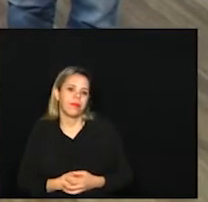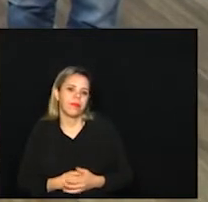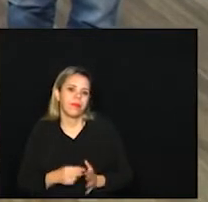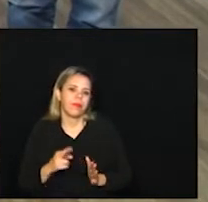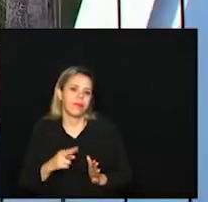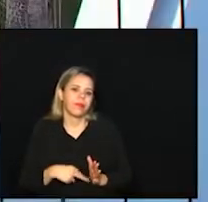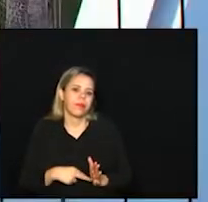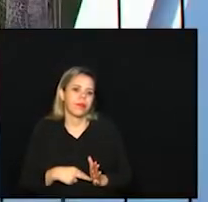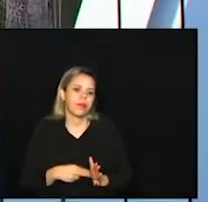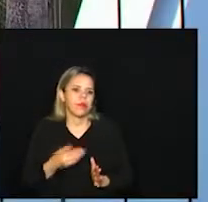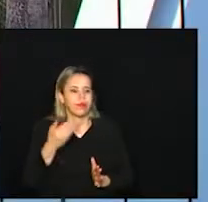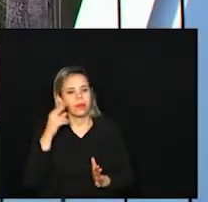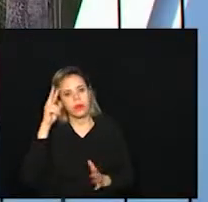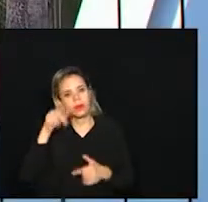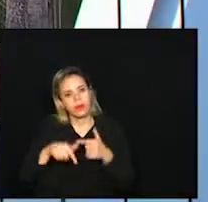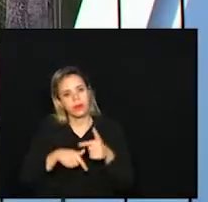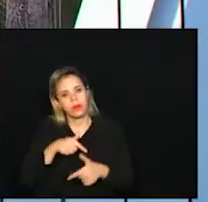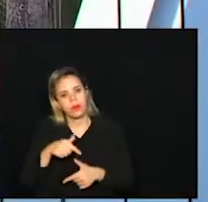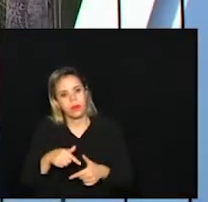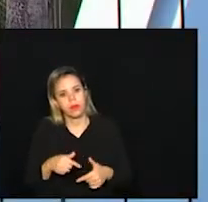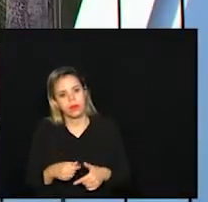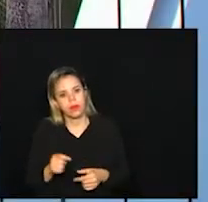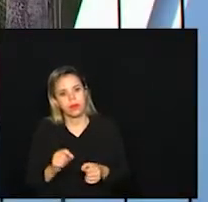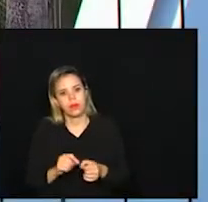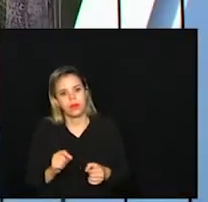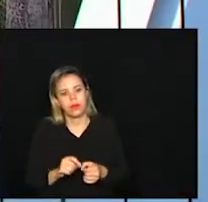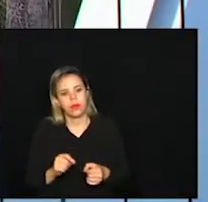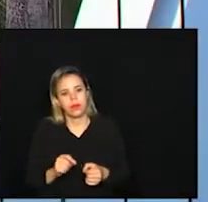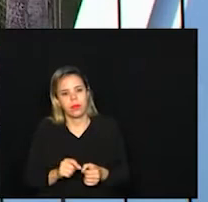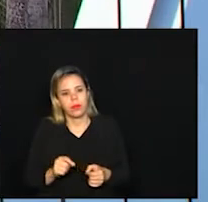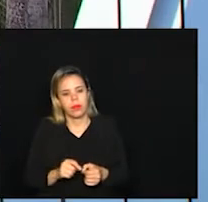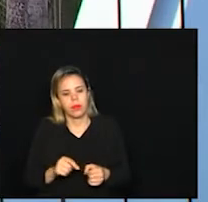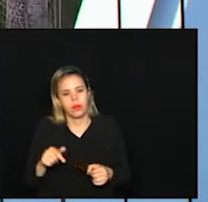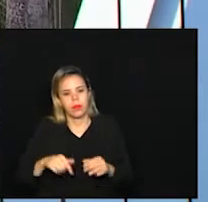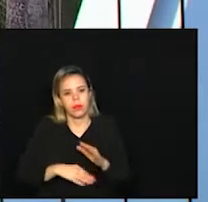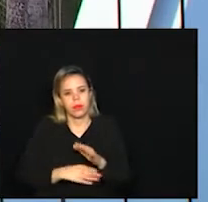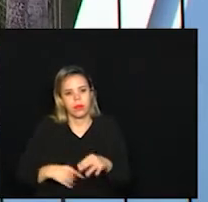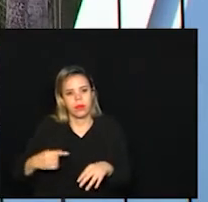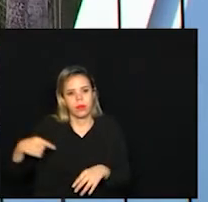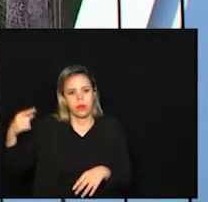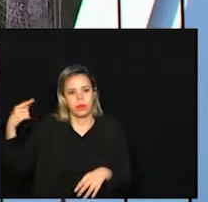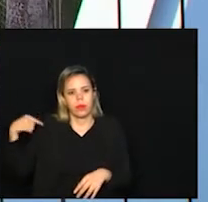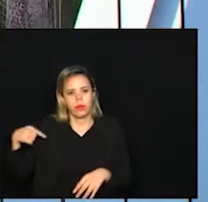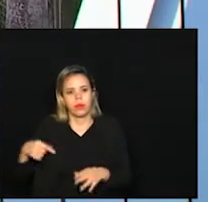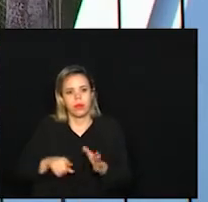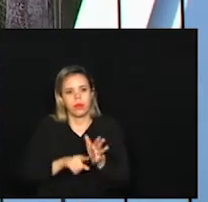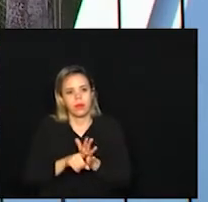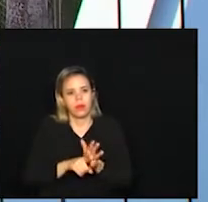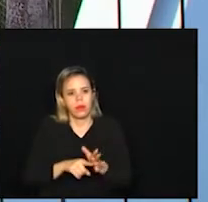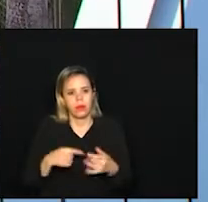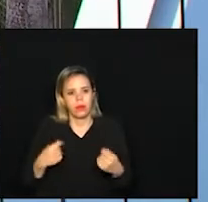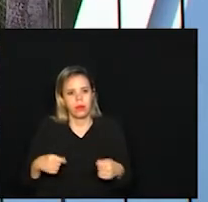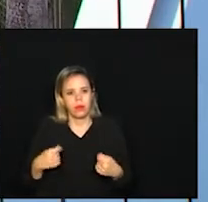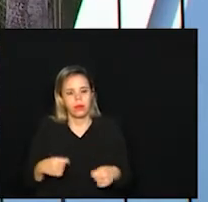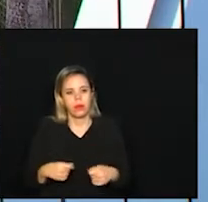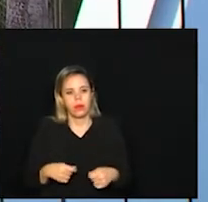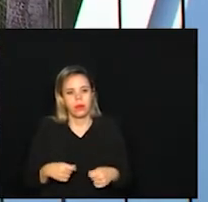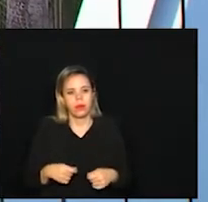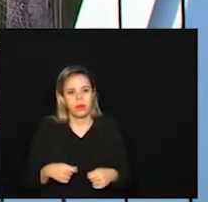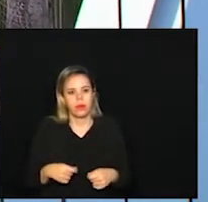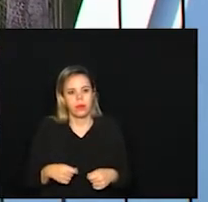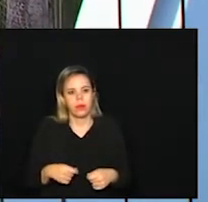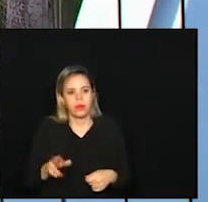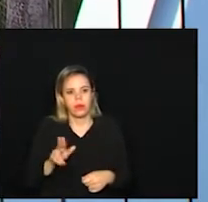relatório resgatar um trabalho inclusive feito por essa casa já no passado que estudou a necessidade de um